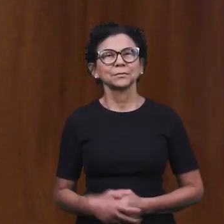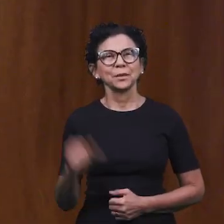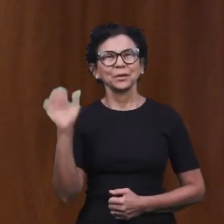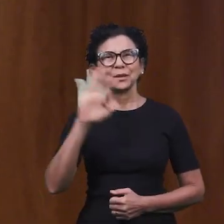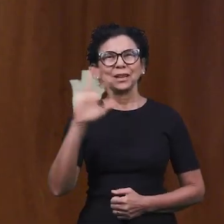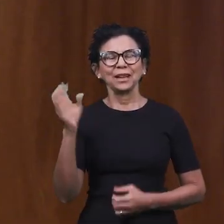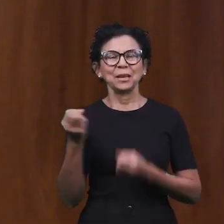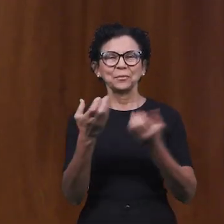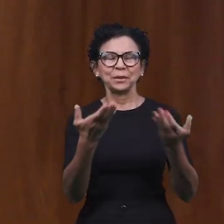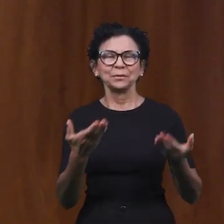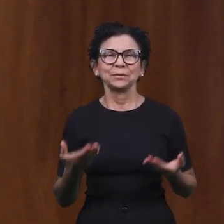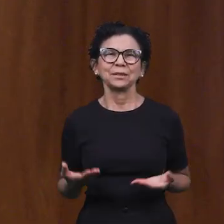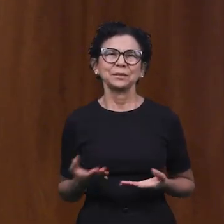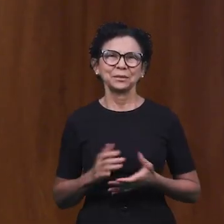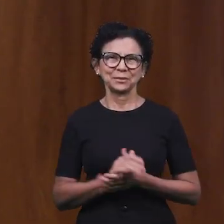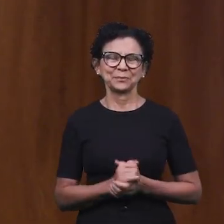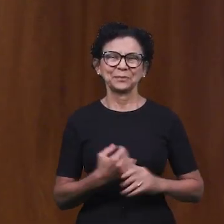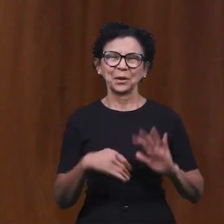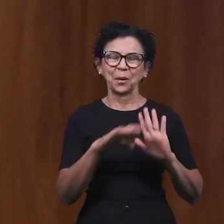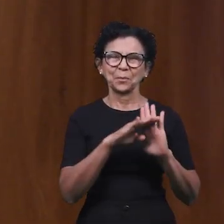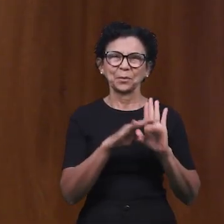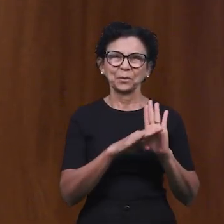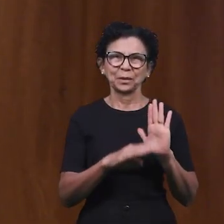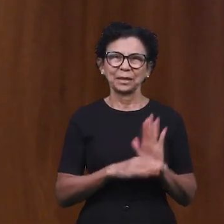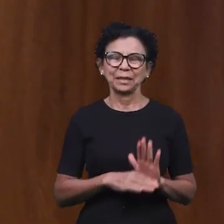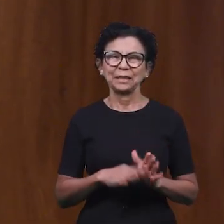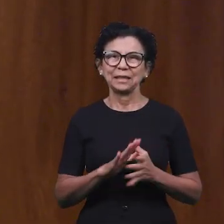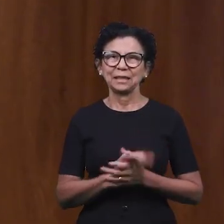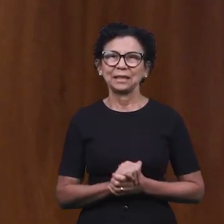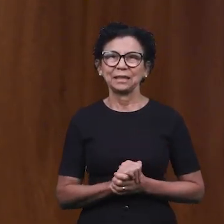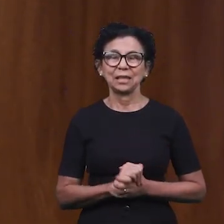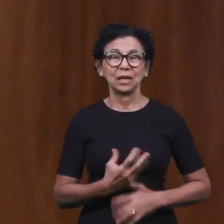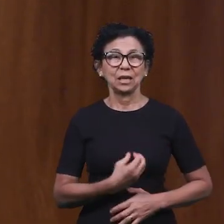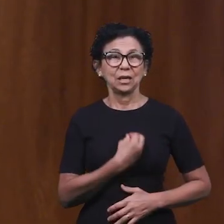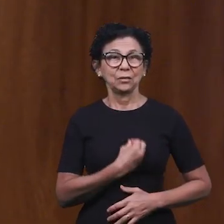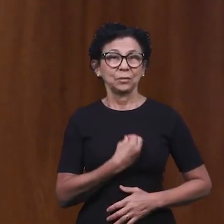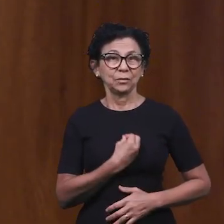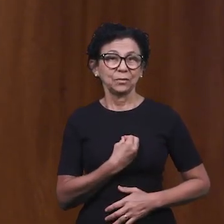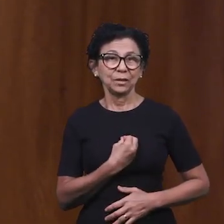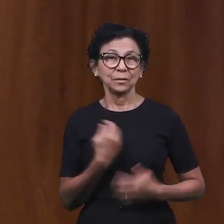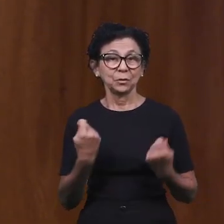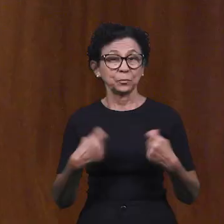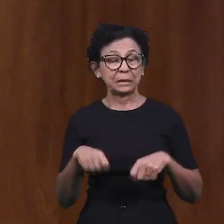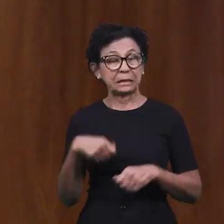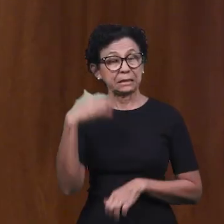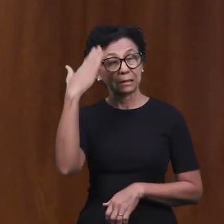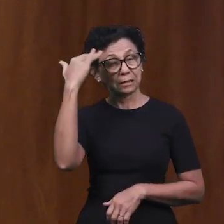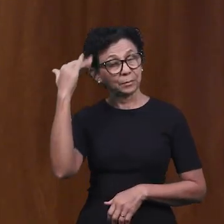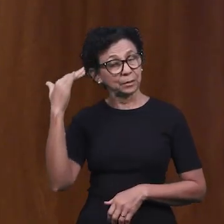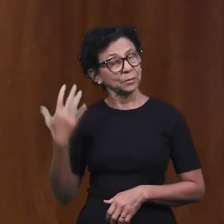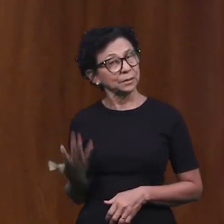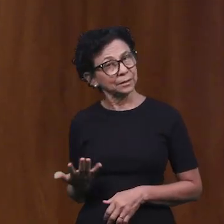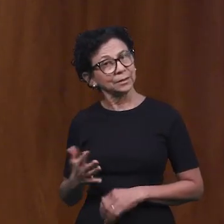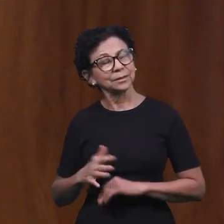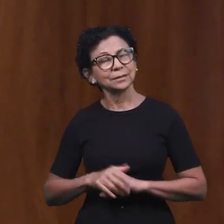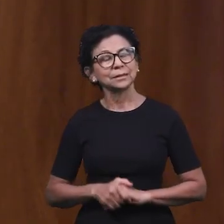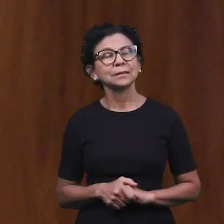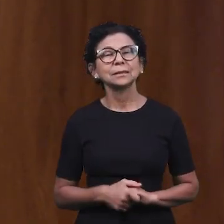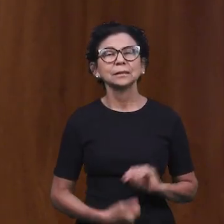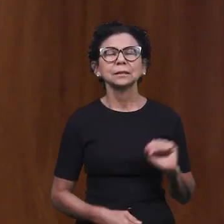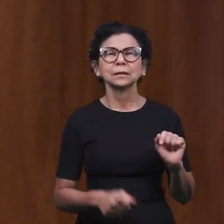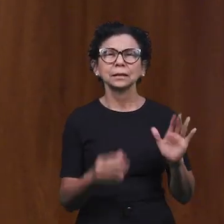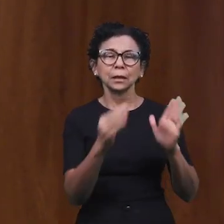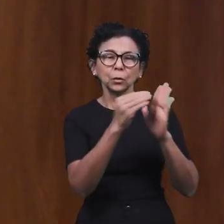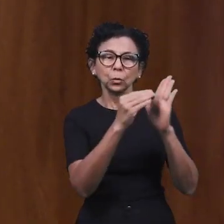Olá, sejam todos bem-vindos a mais este programa Sabedoria para Viver Bem. Aqui a cada episódio nós temos